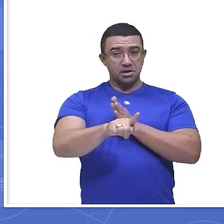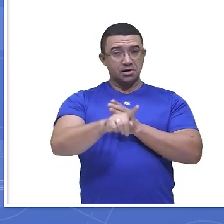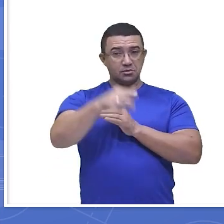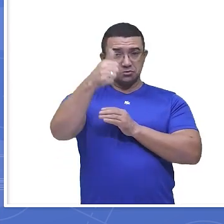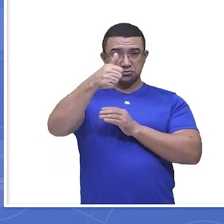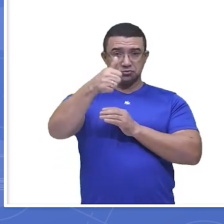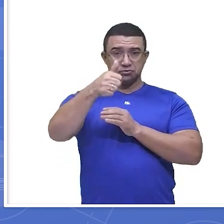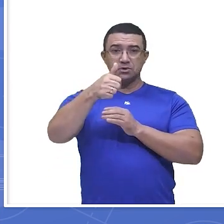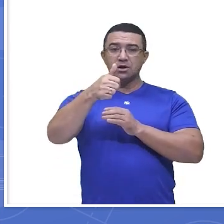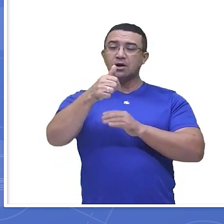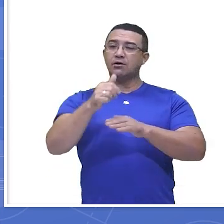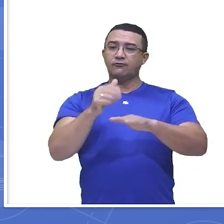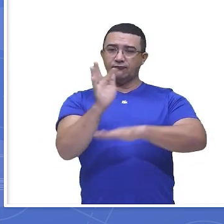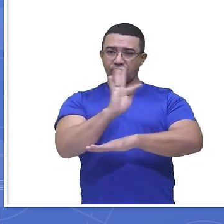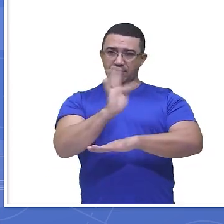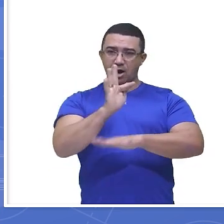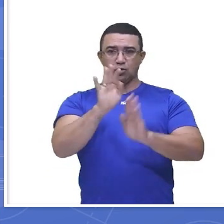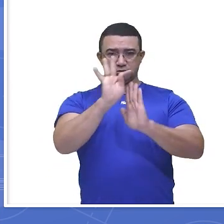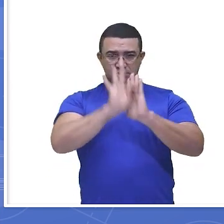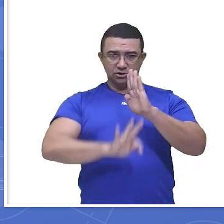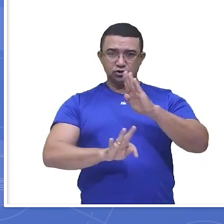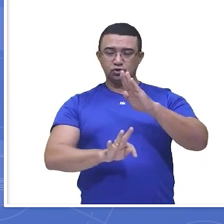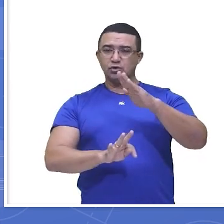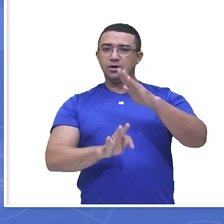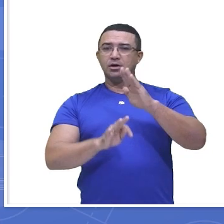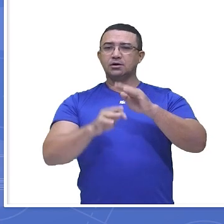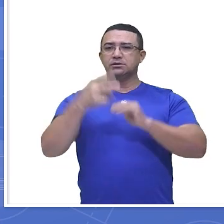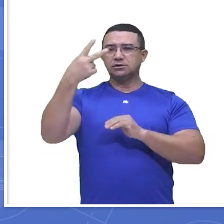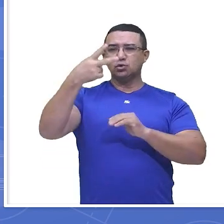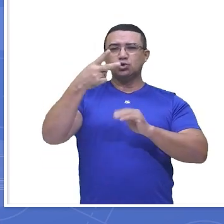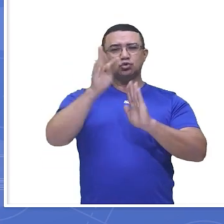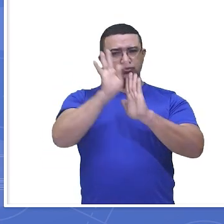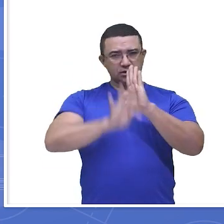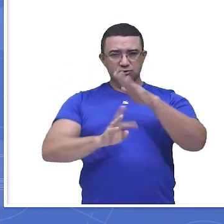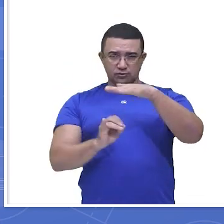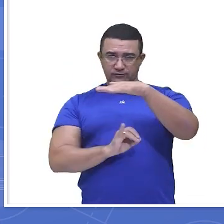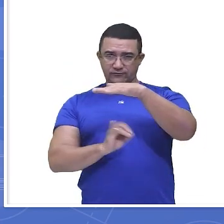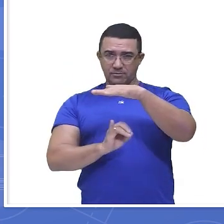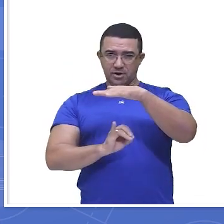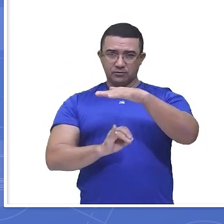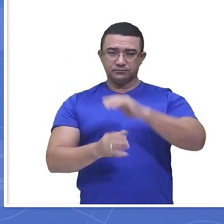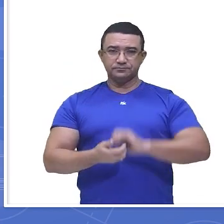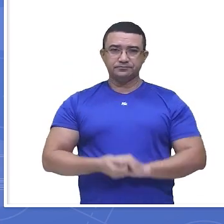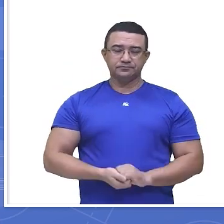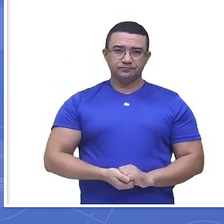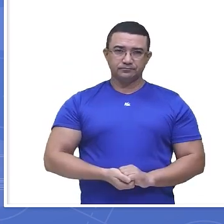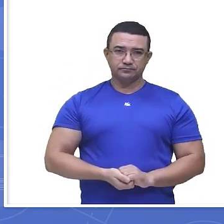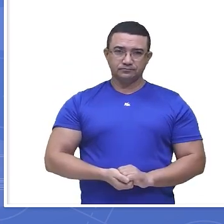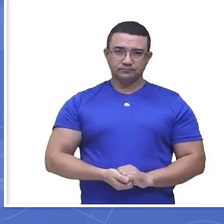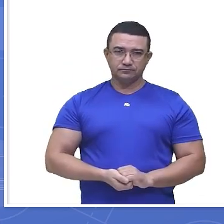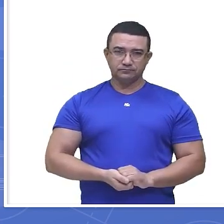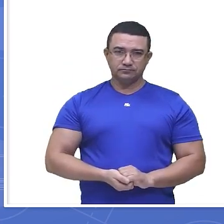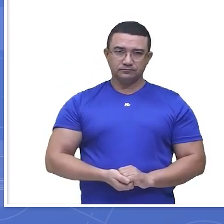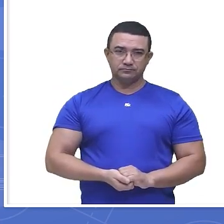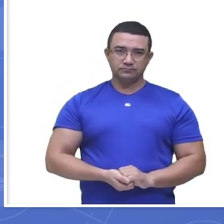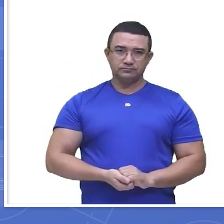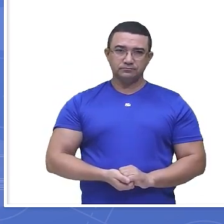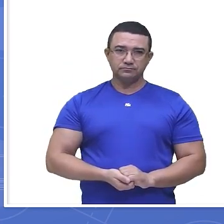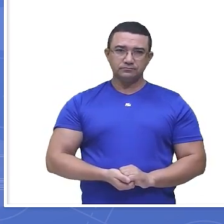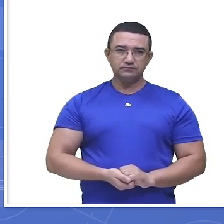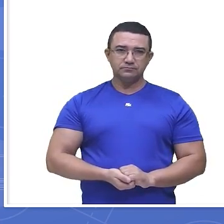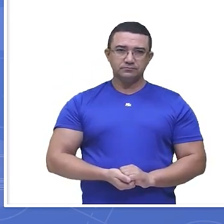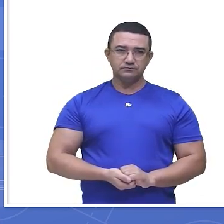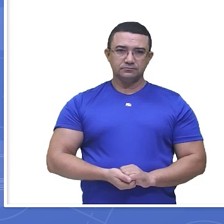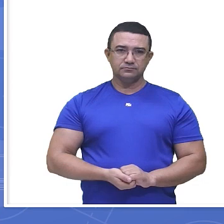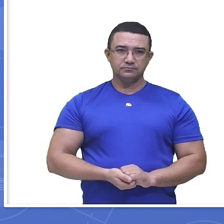formal. Primeiro texto, formal. Segundo texto, informal. E a segunda questão, ninguém fez, ninguém vai apresentá-la. Precisamos